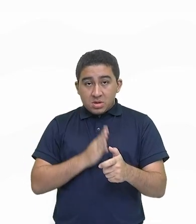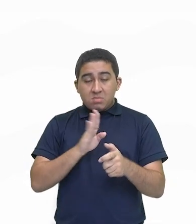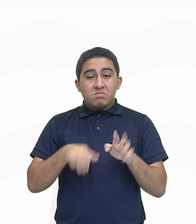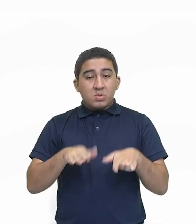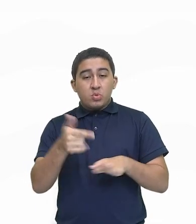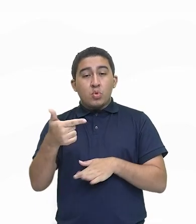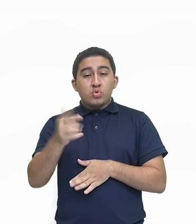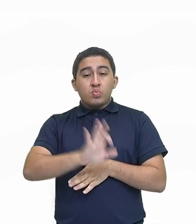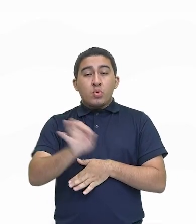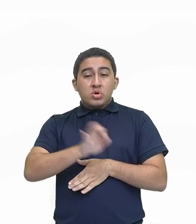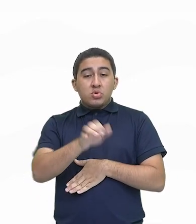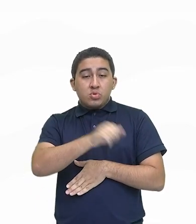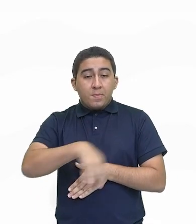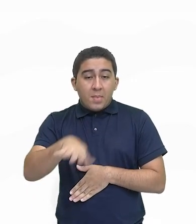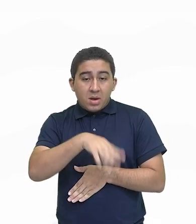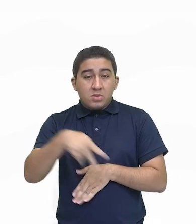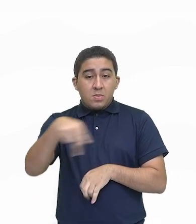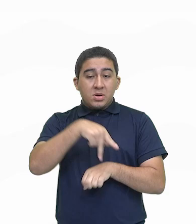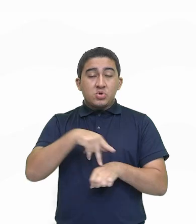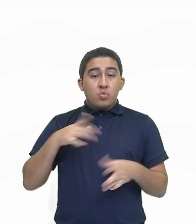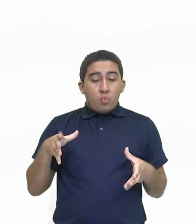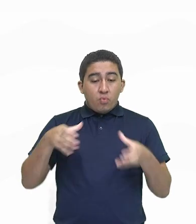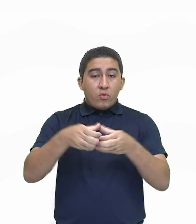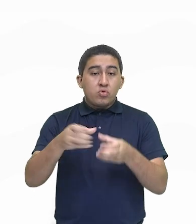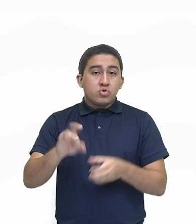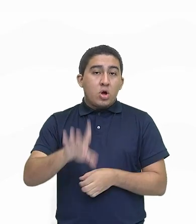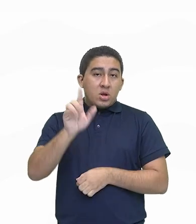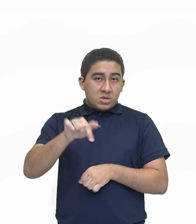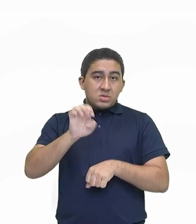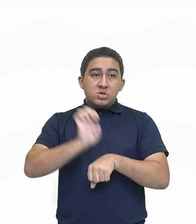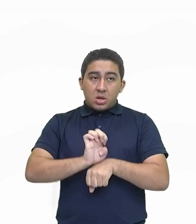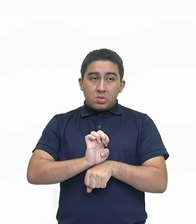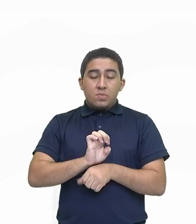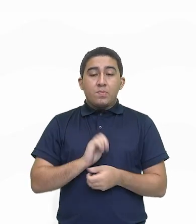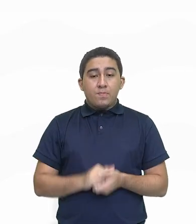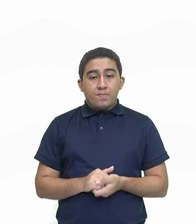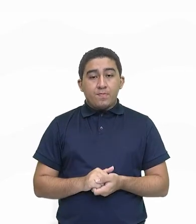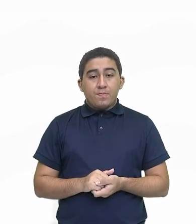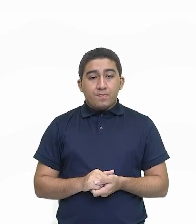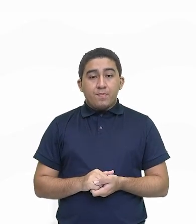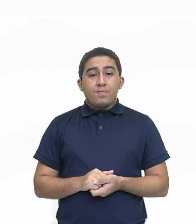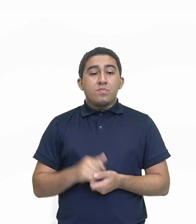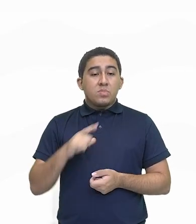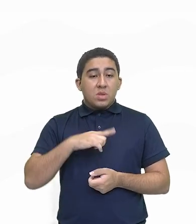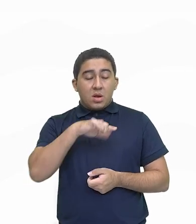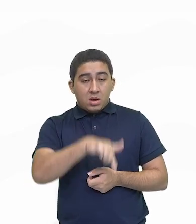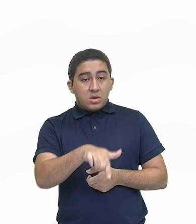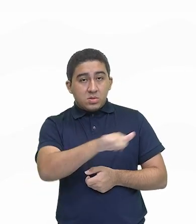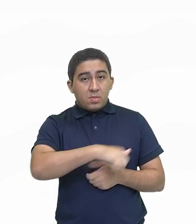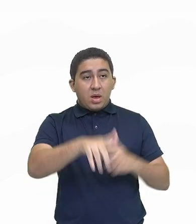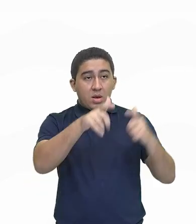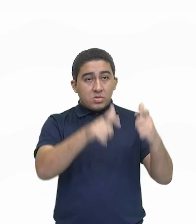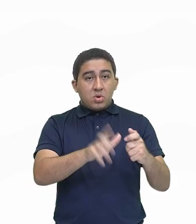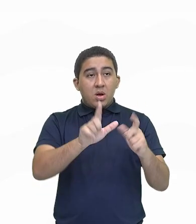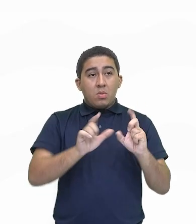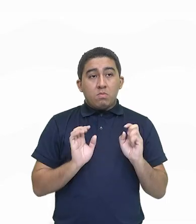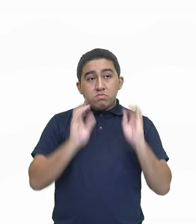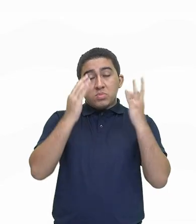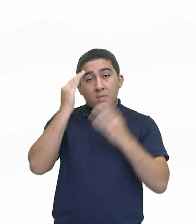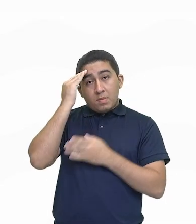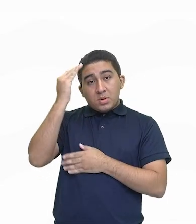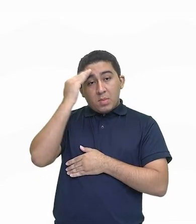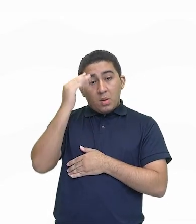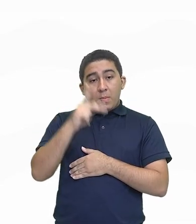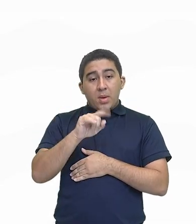território nacional e restrito ao Rio Grande do Sul. Nós temos ali tanto o Pantanal como o bioma Pampa,